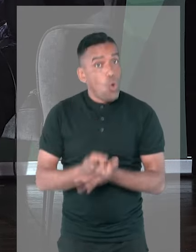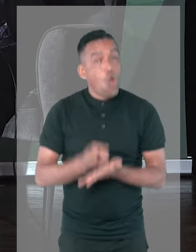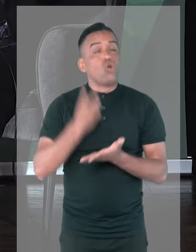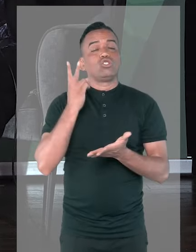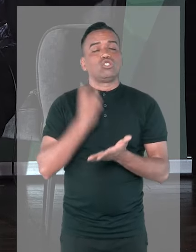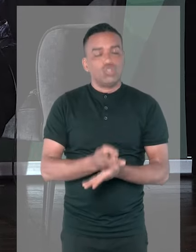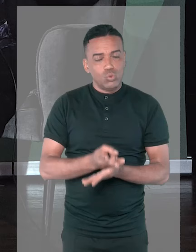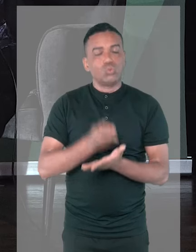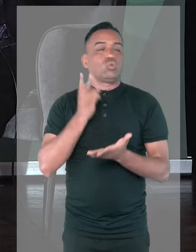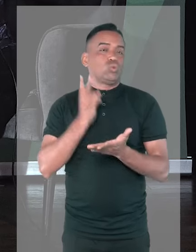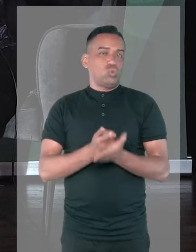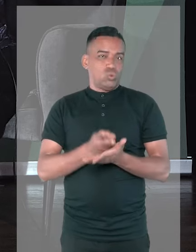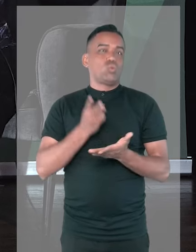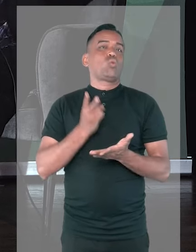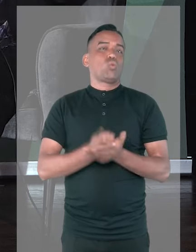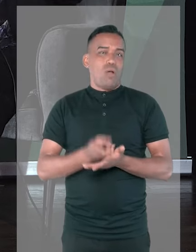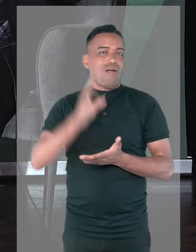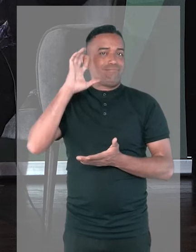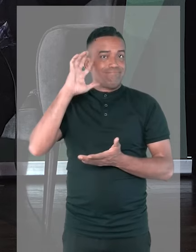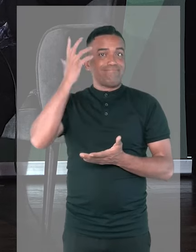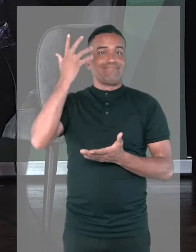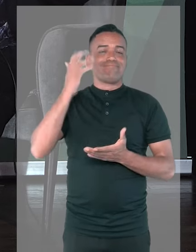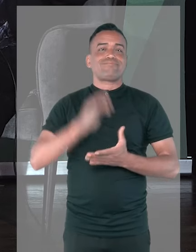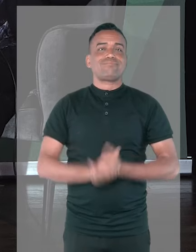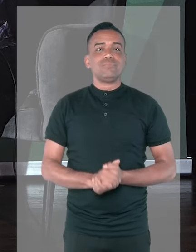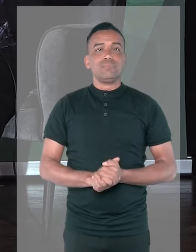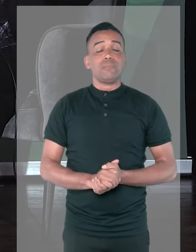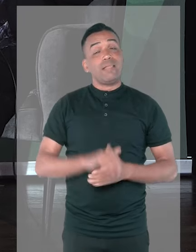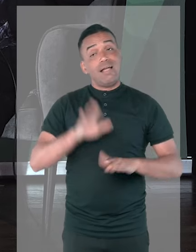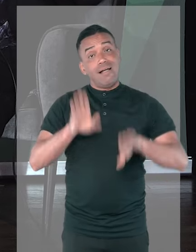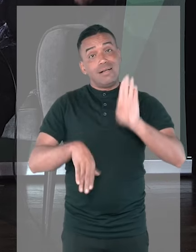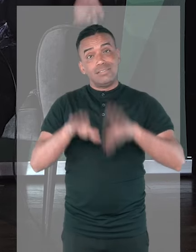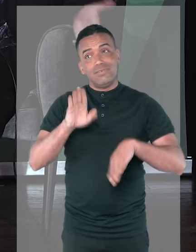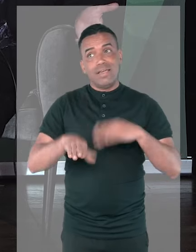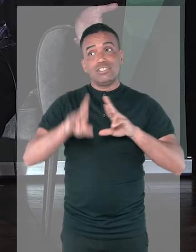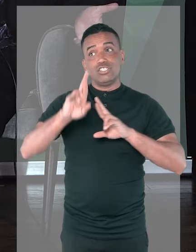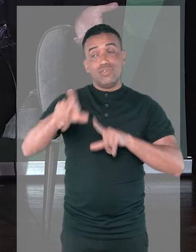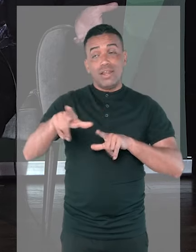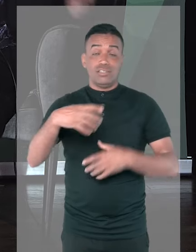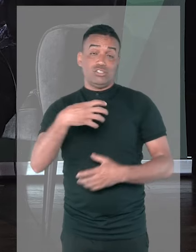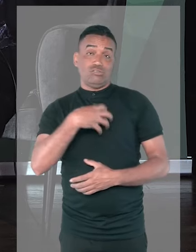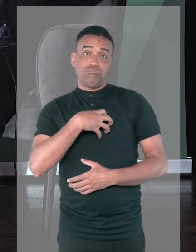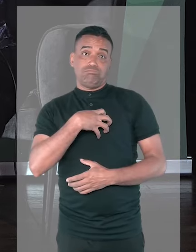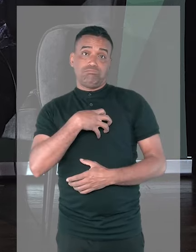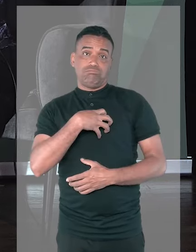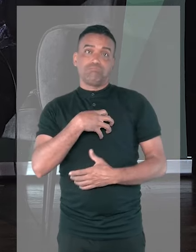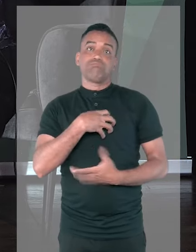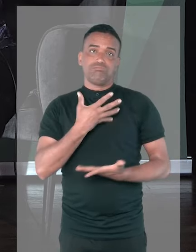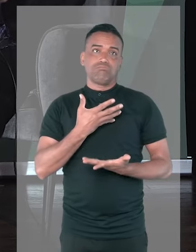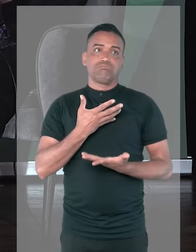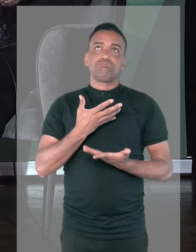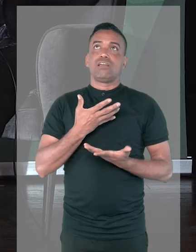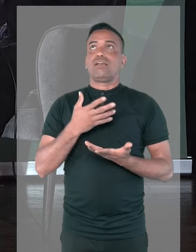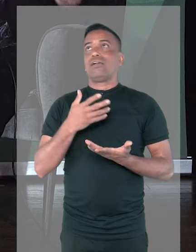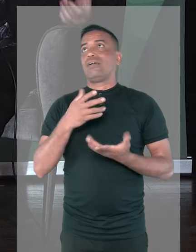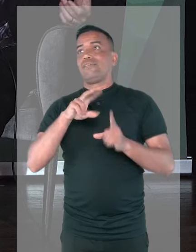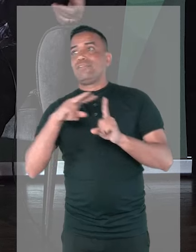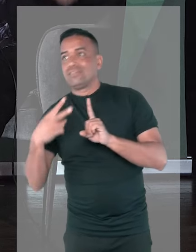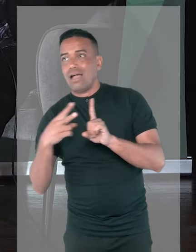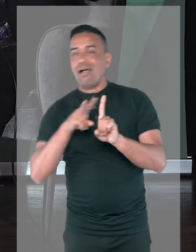se reproduzir, a acontecer ao longo do tempo, às vezes com diferentes maneiras, sob diferentes